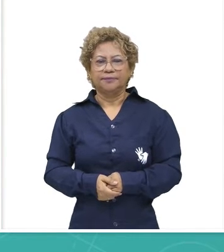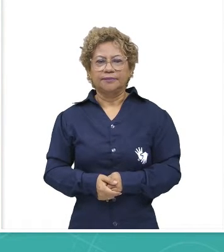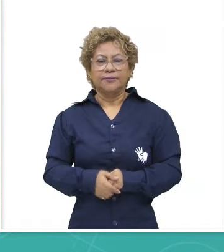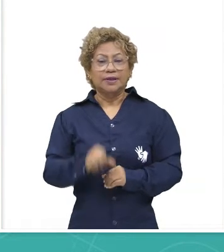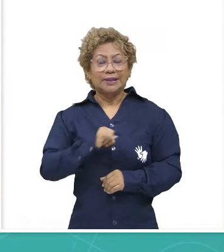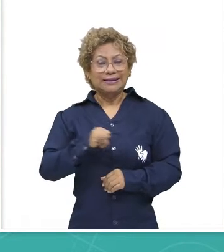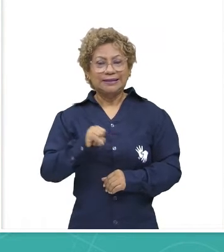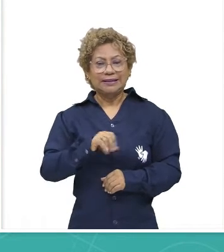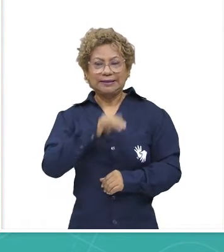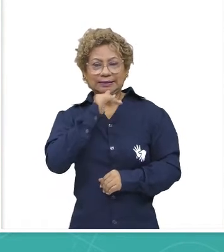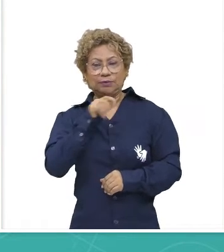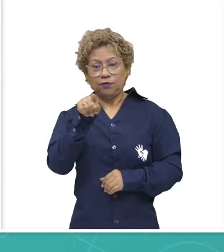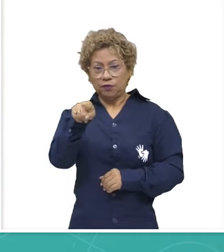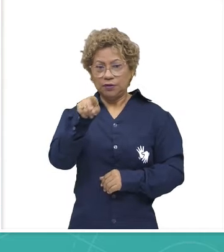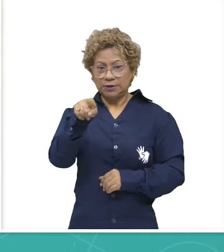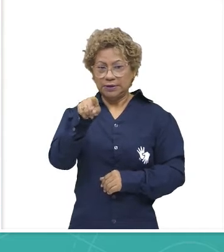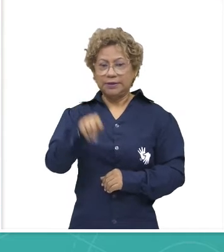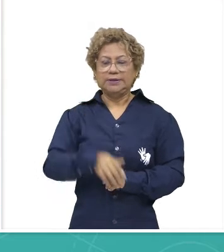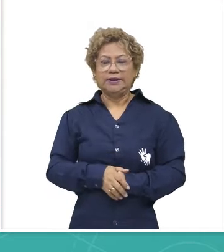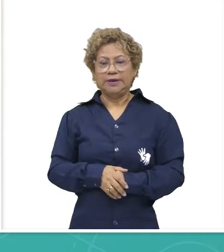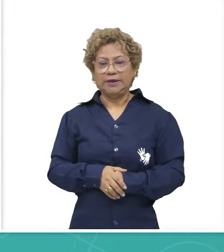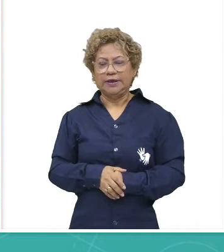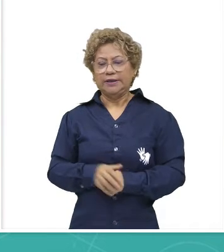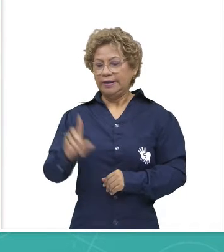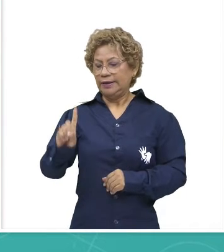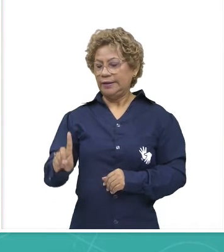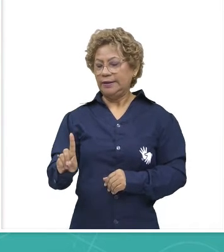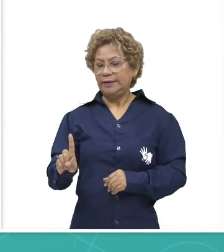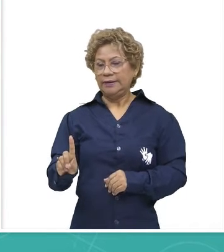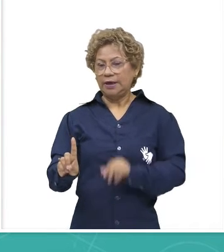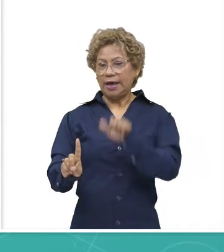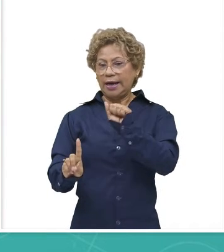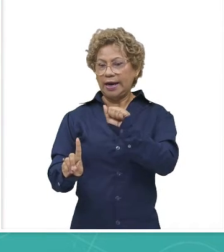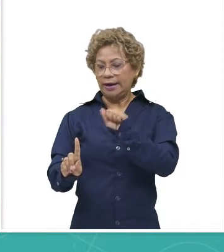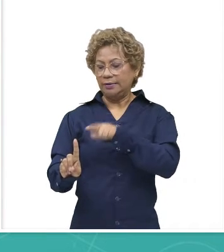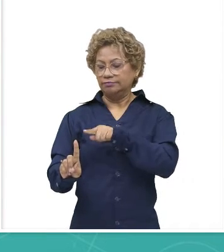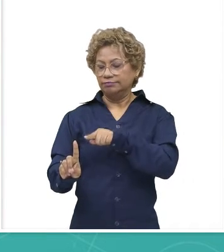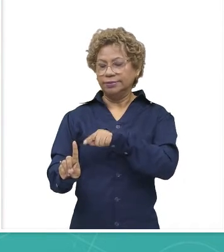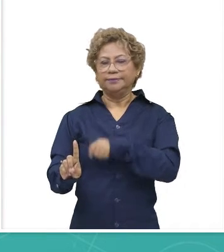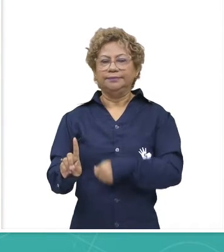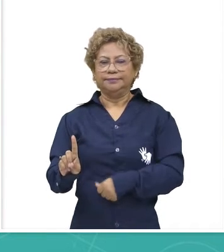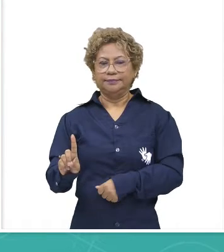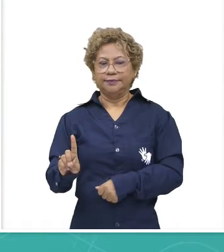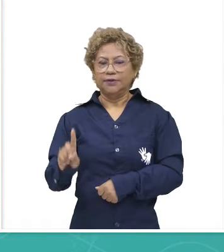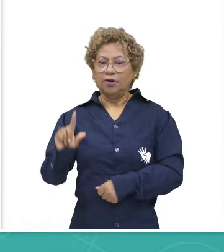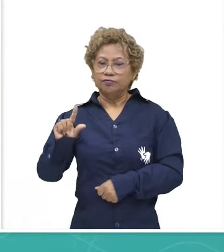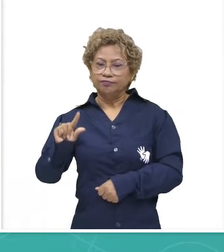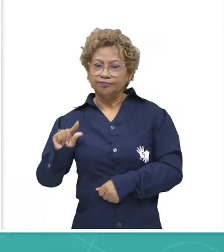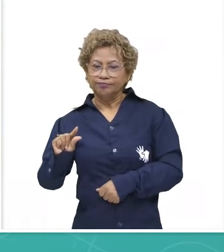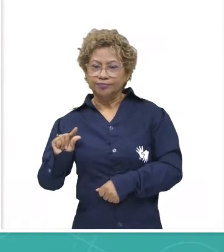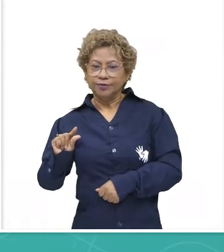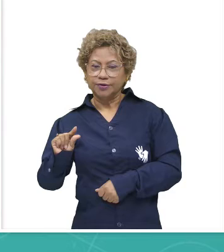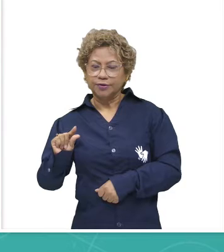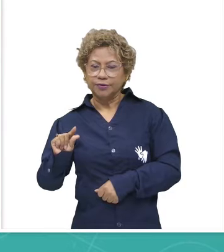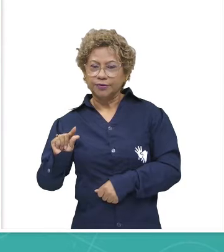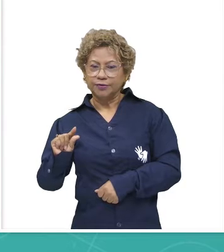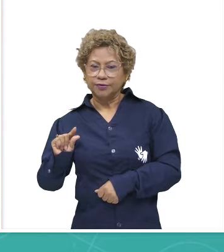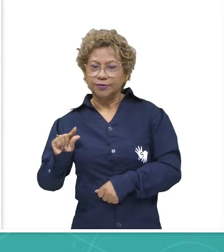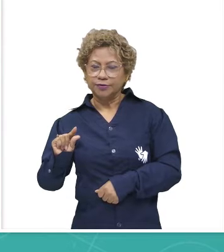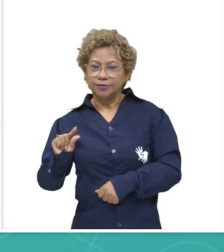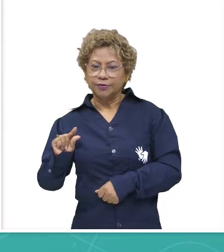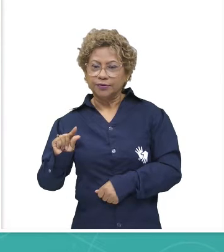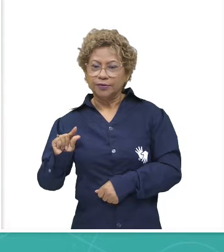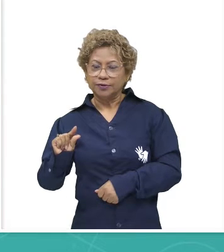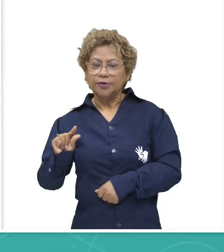você está aqui numa altitude menor, você tem uma pressão maior,